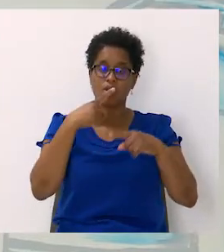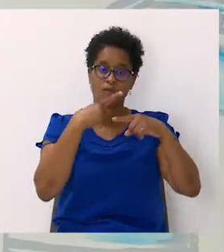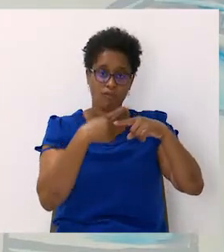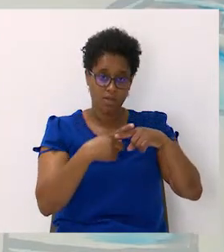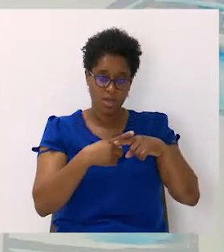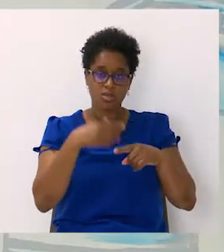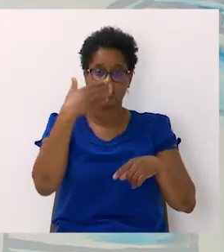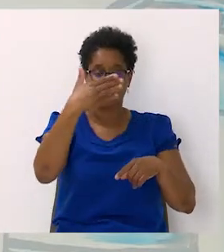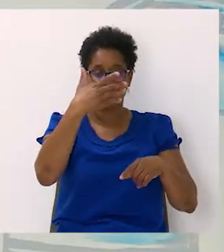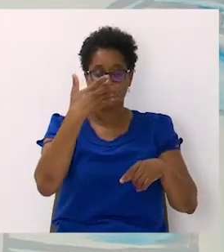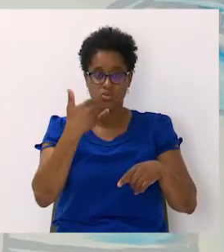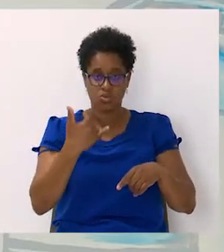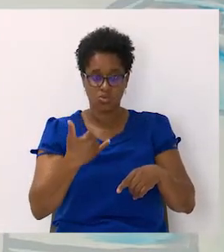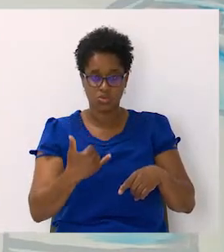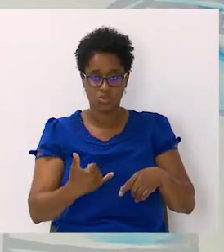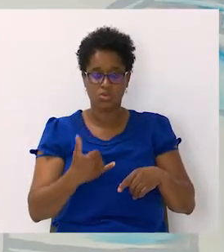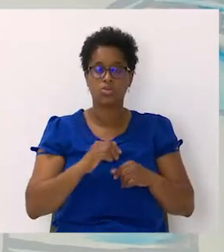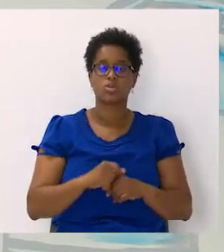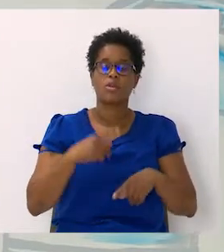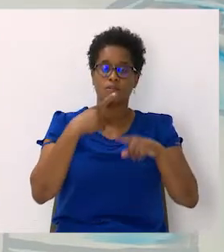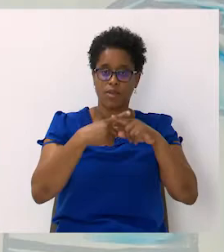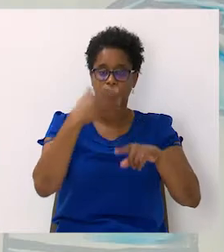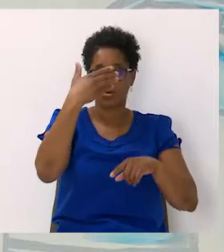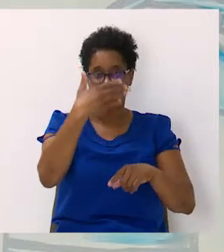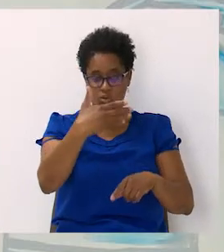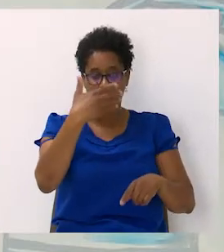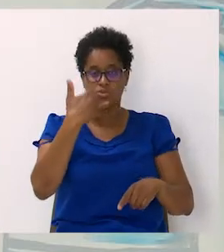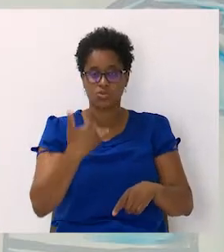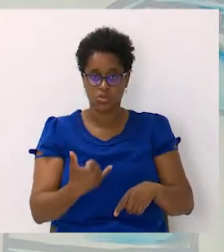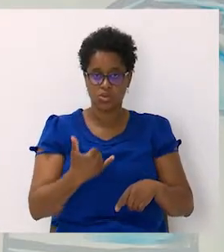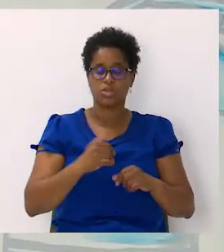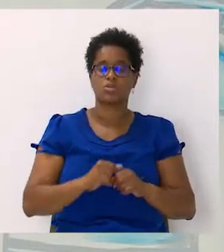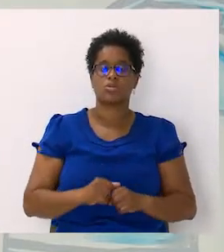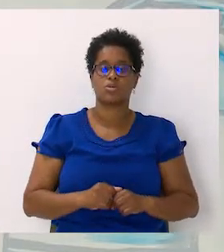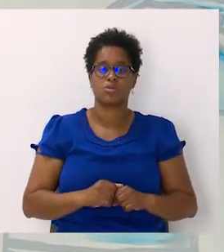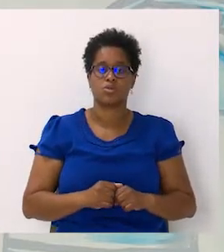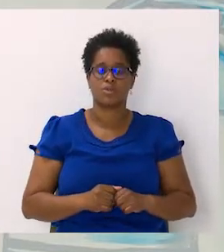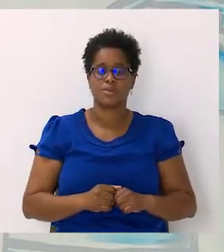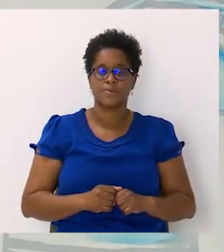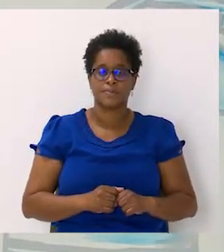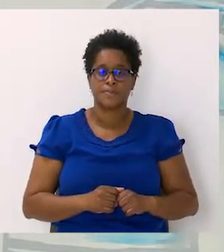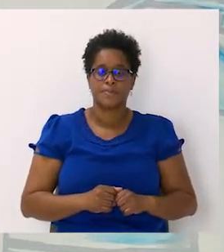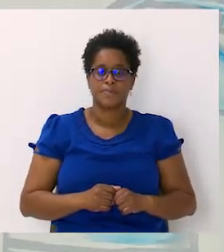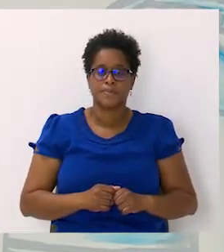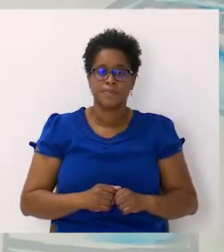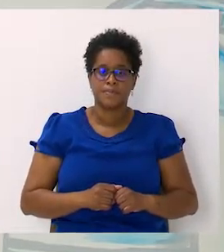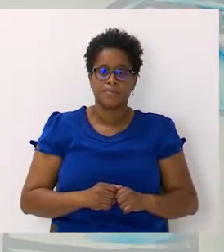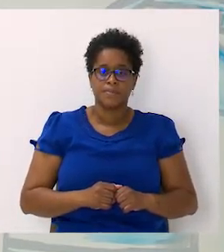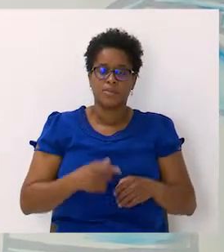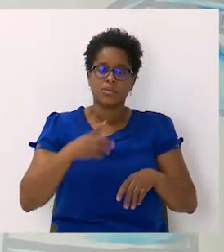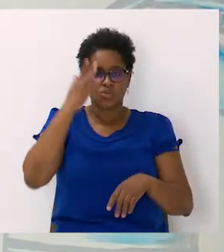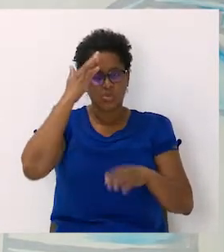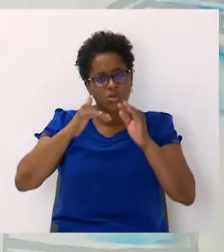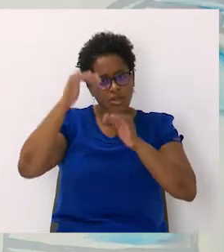sobre 2 vezes 1 sobre 2 vezes 1 sobre 2.